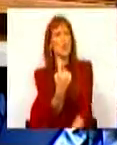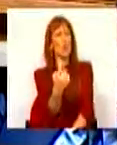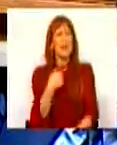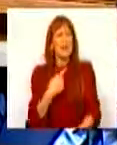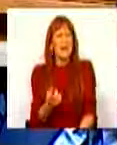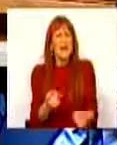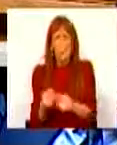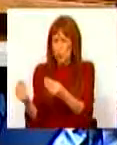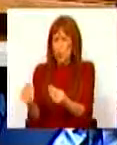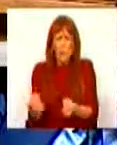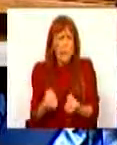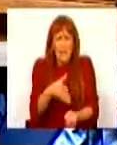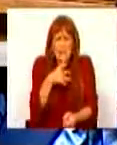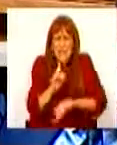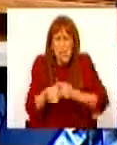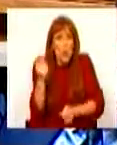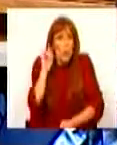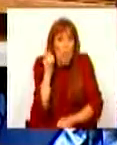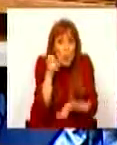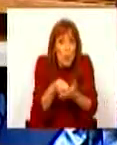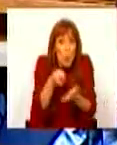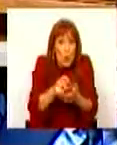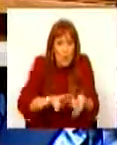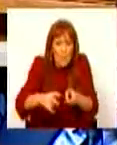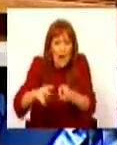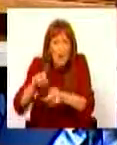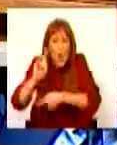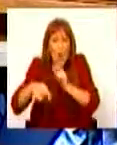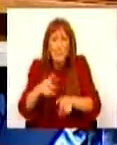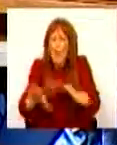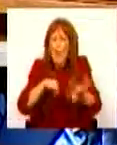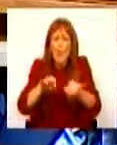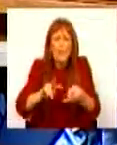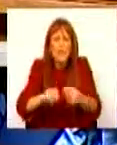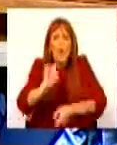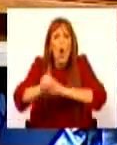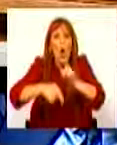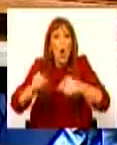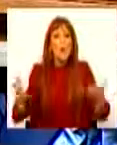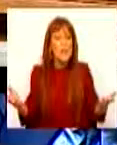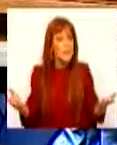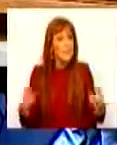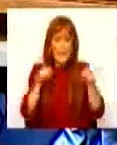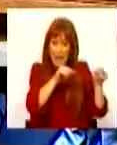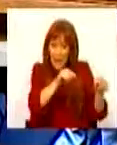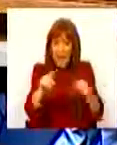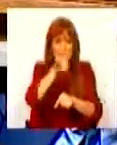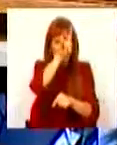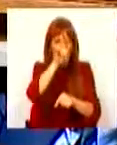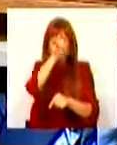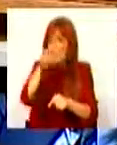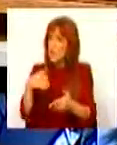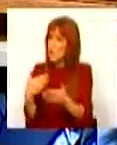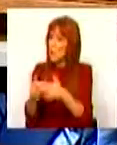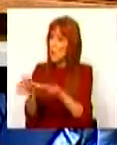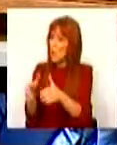nem sequer conseguem referir qual é o custo desta alteração, quais são as opções desta alteração. E, portanto, são estas questões que eu deixava